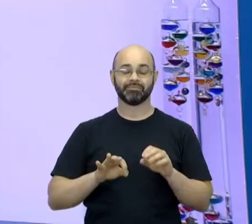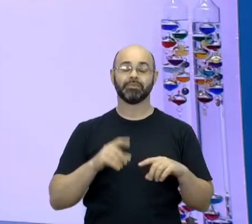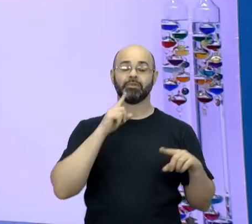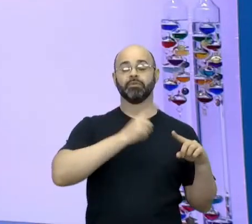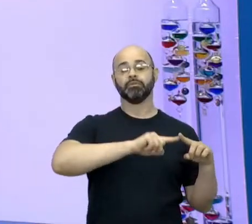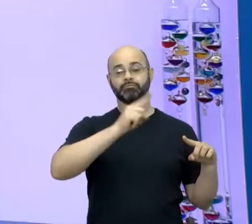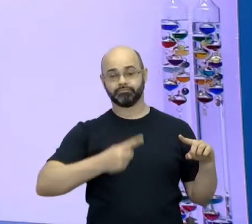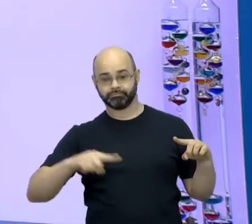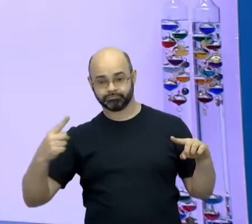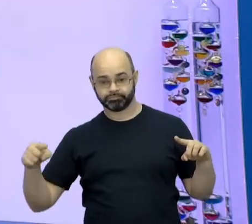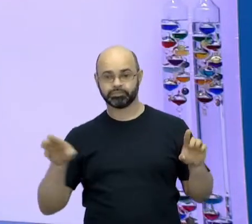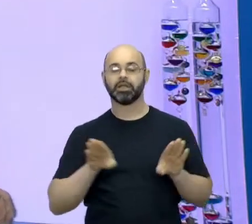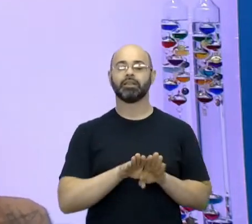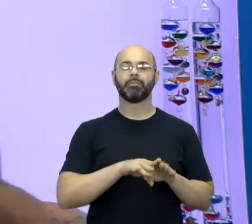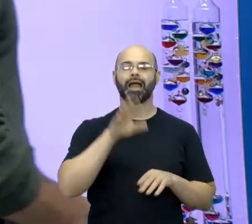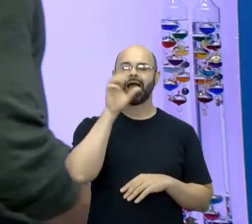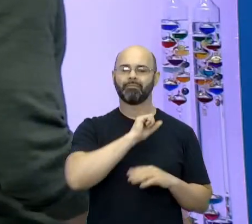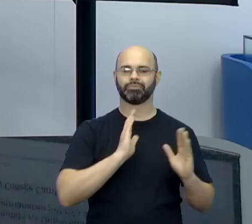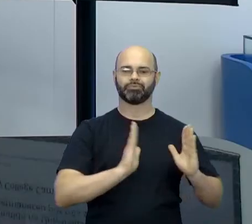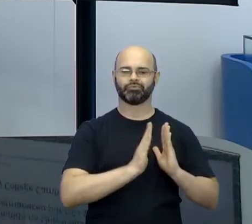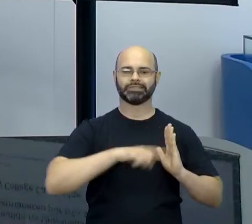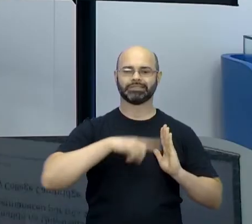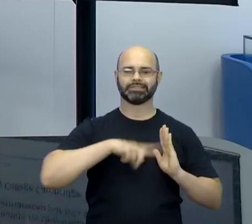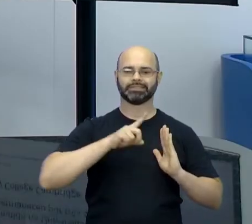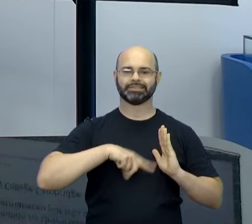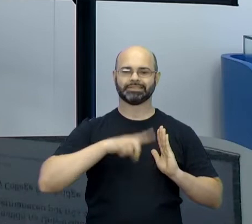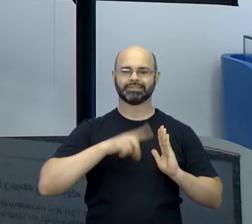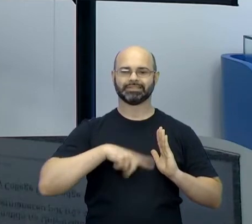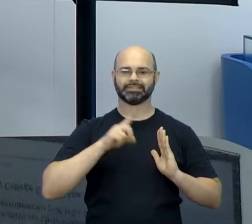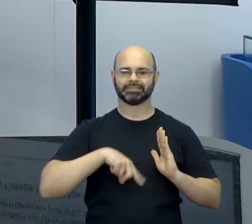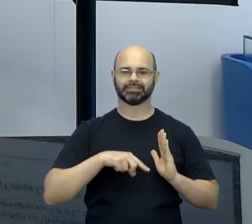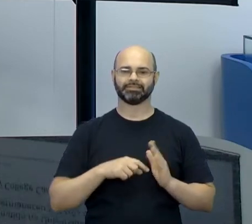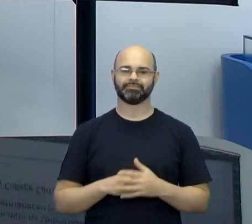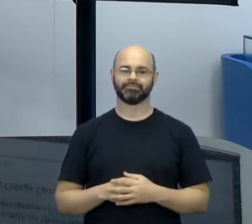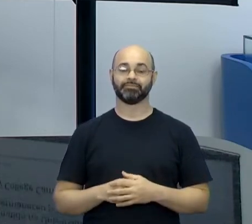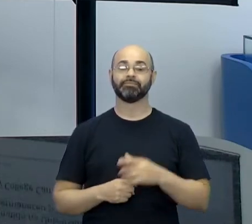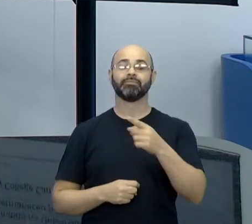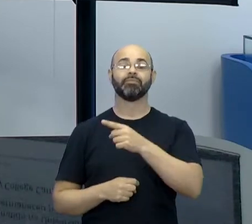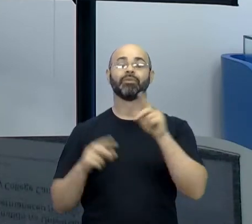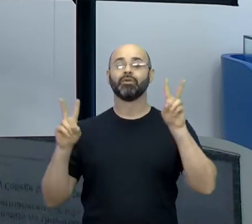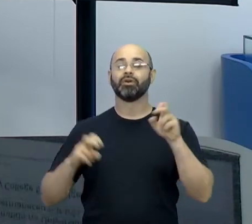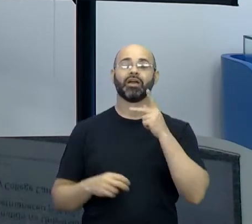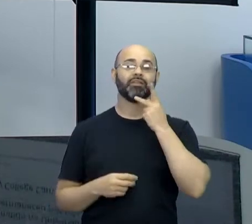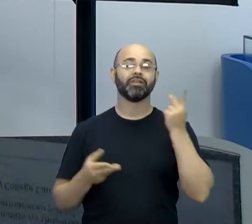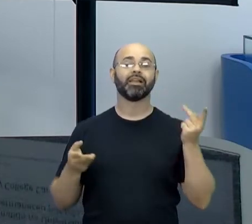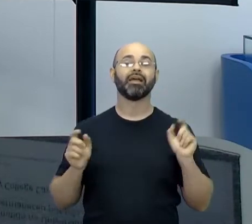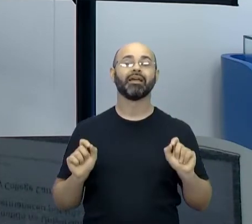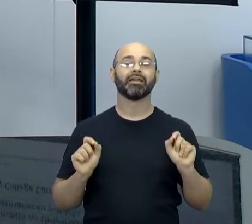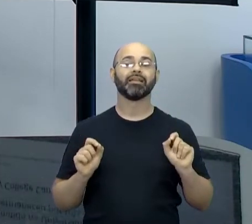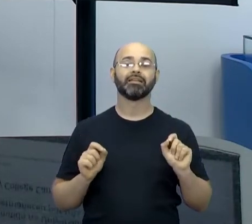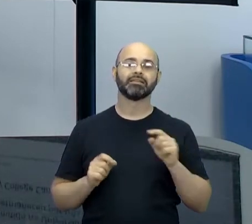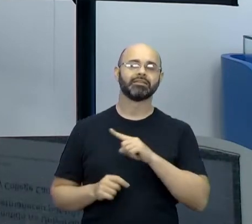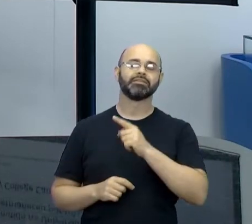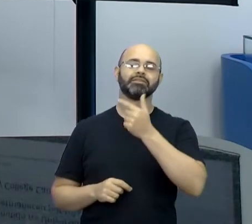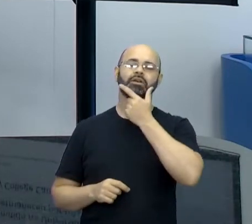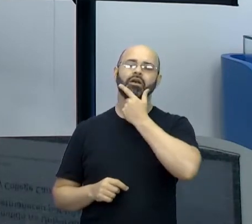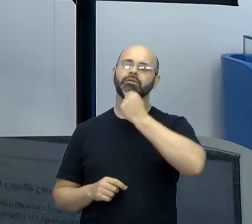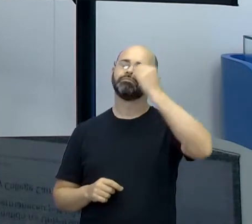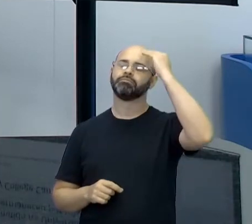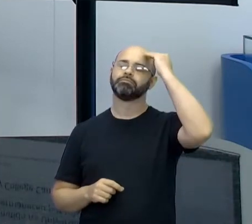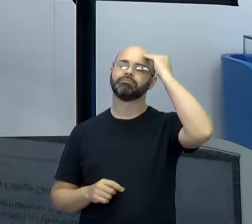onda, certo? Não pode esquecer. O que mais? Vamos falar de quê? Dele. Esse é um grande cientista, né? No